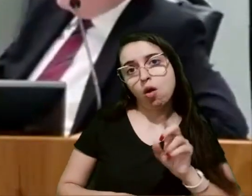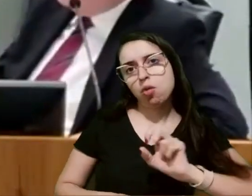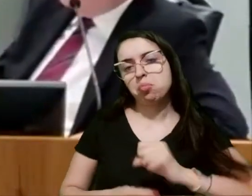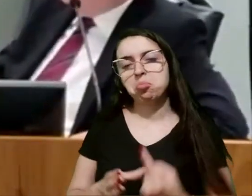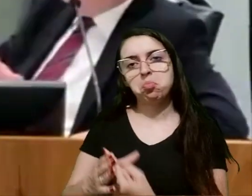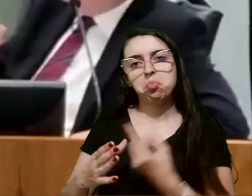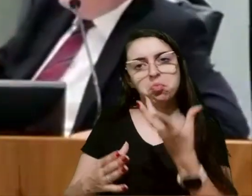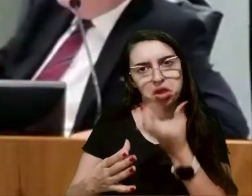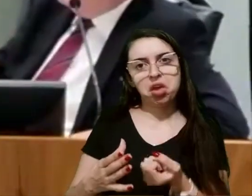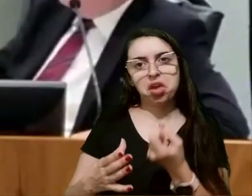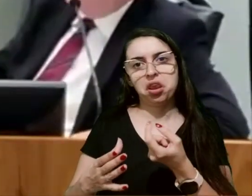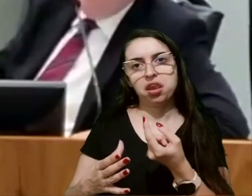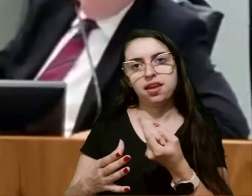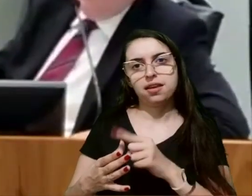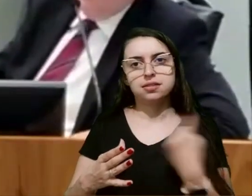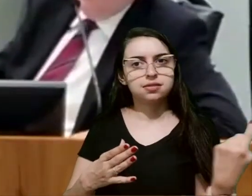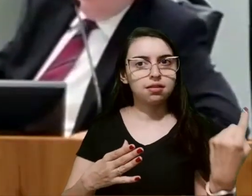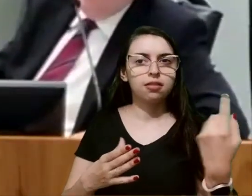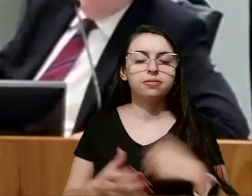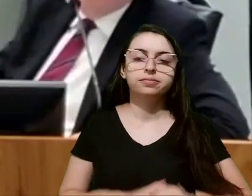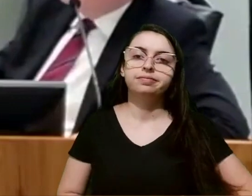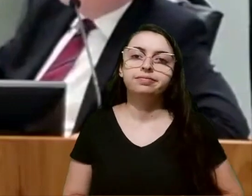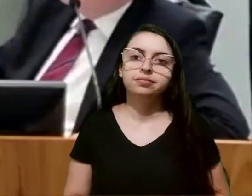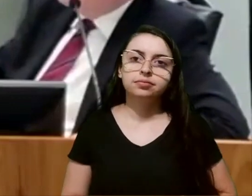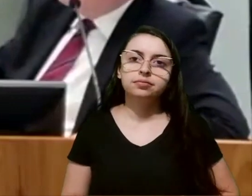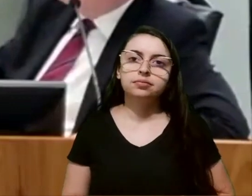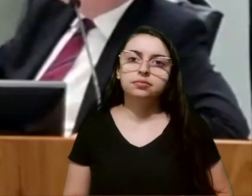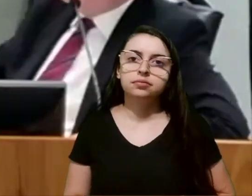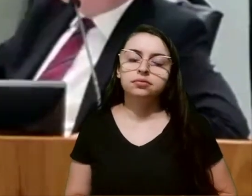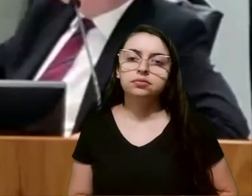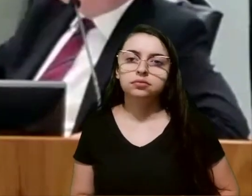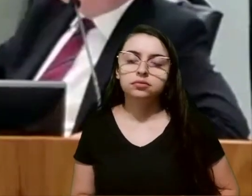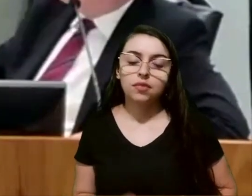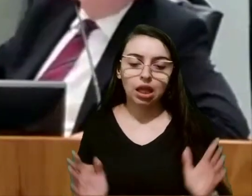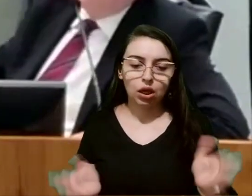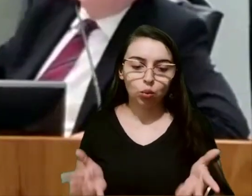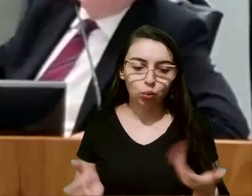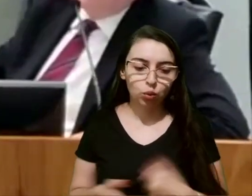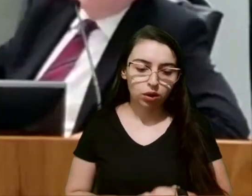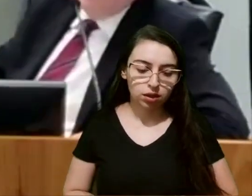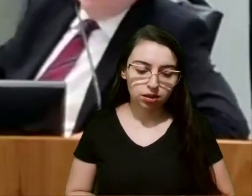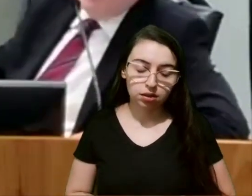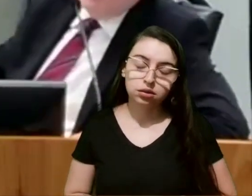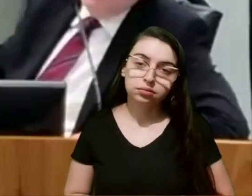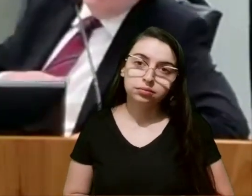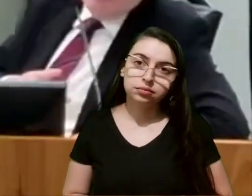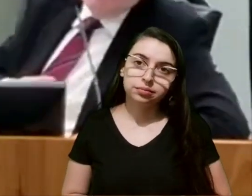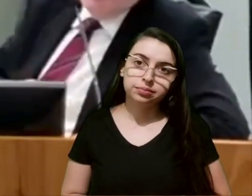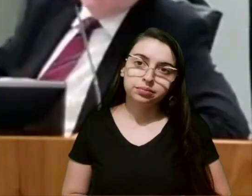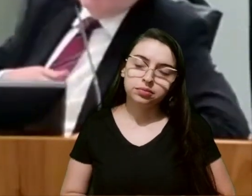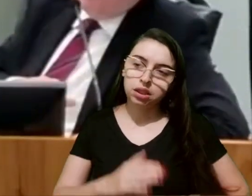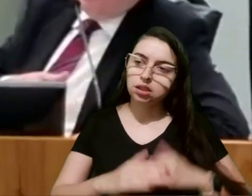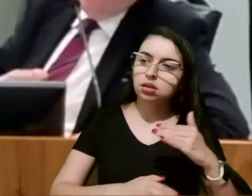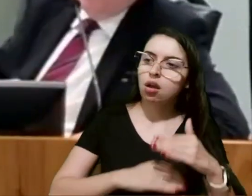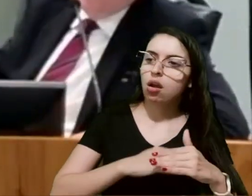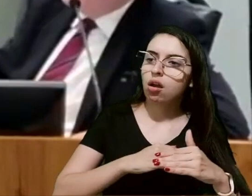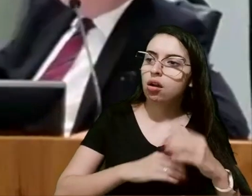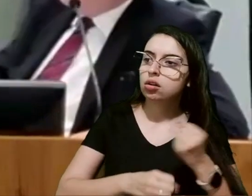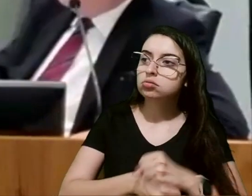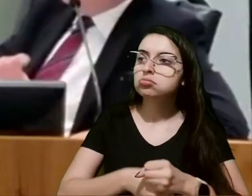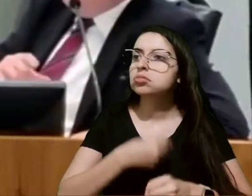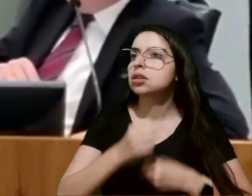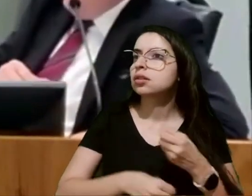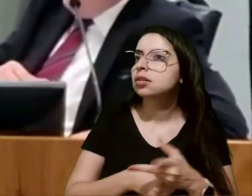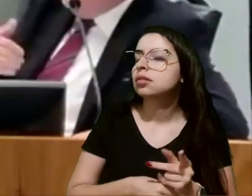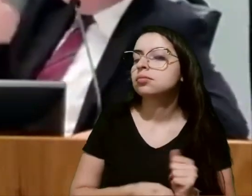pedir para sair, né? Sim, Não sim. tem, isso é inevitável, né? Sim, Enfim. então ele vai. Agora, a Mas eu não grande. sei se eu, ao longo desses anos